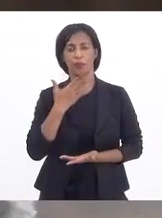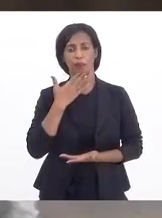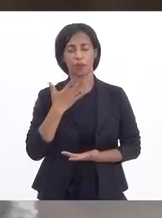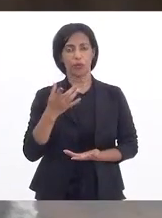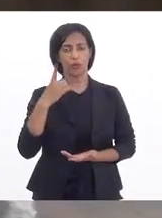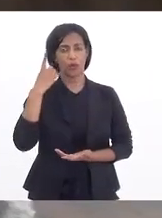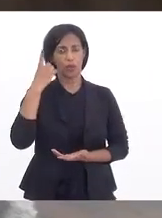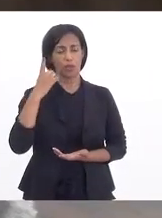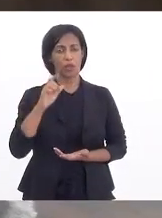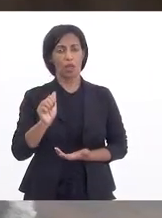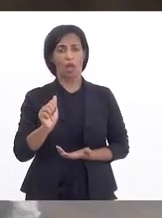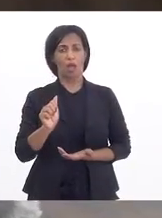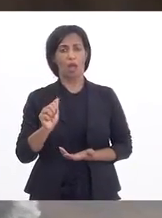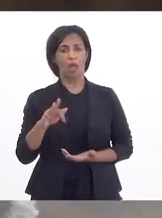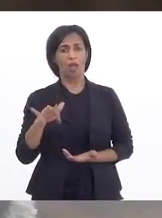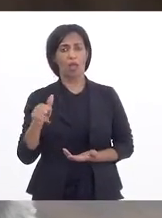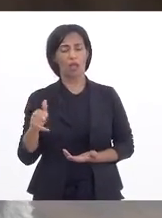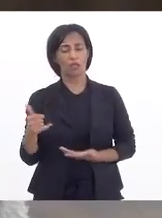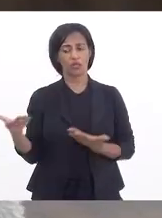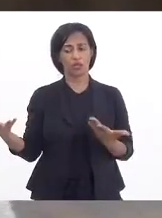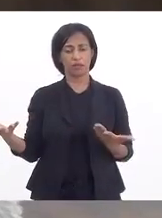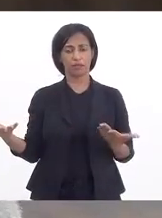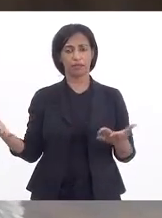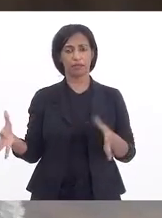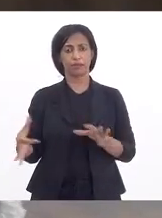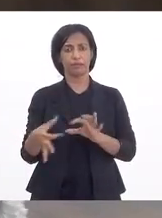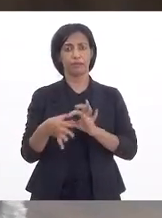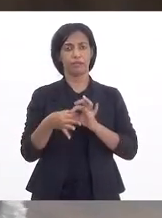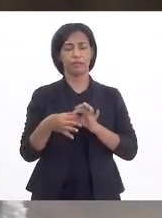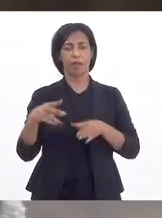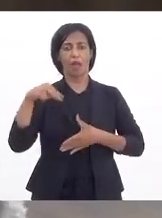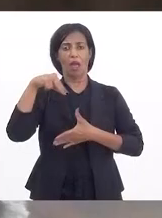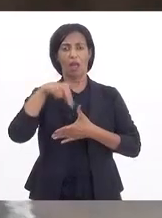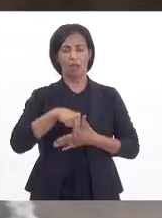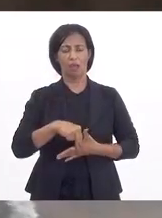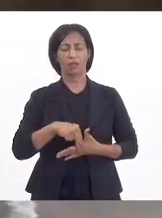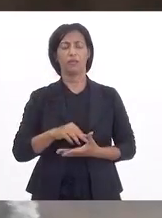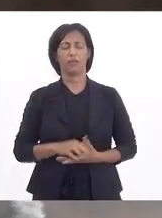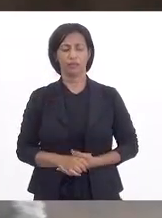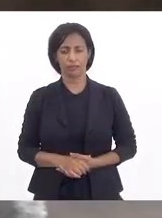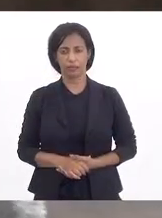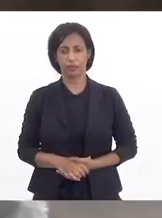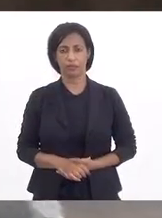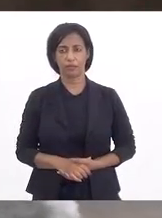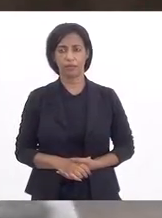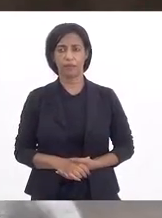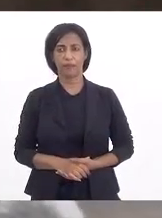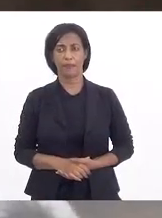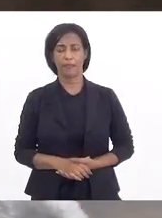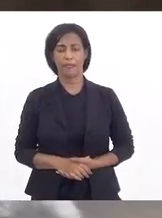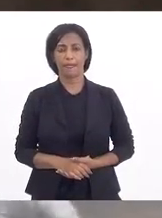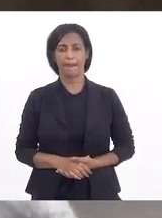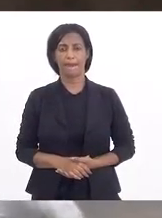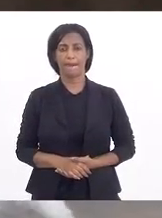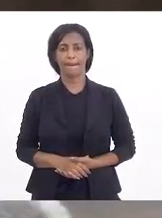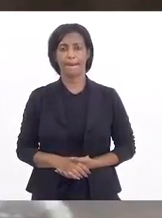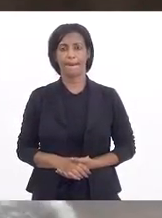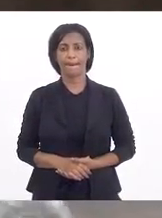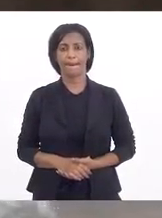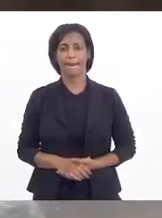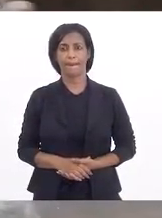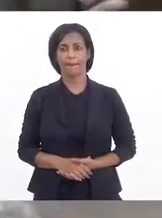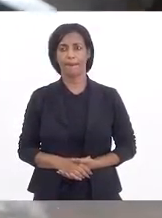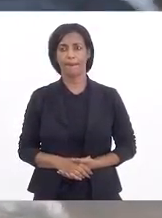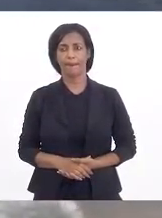pedido do deputado Átila Nunes ao Deputado nas canela ele vai arquivo vai ser arquivado pelo Deputado Marcio canela